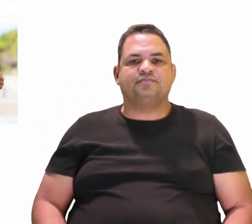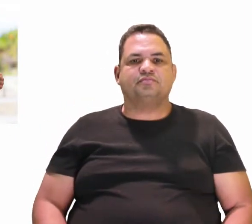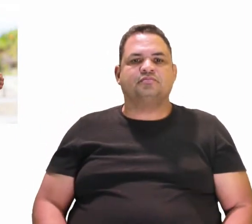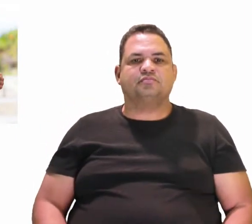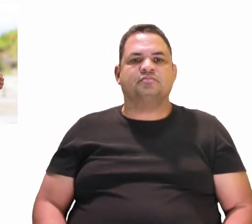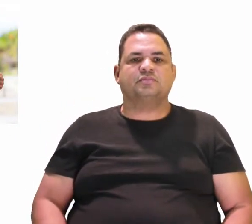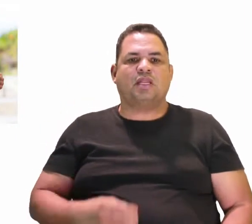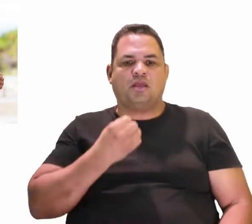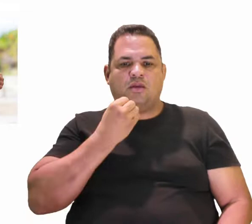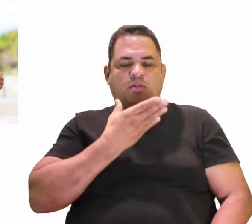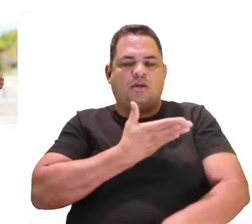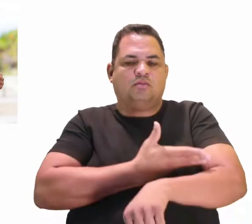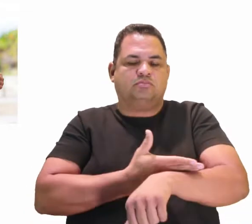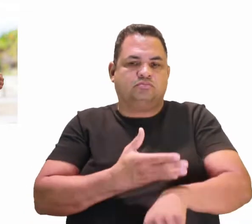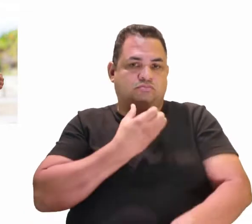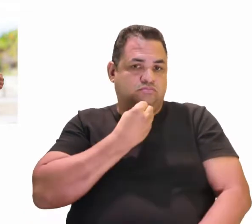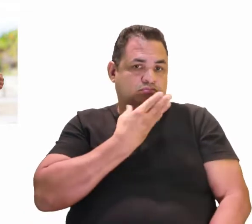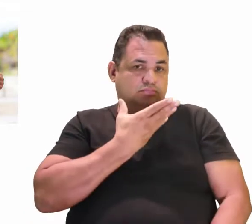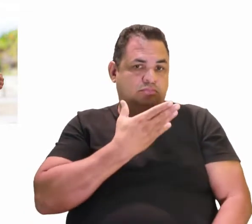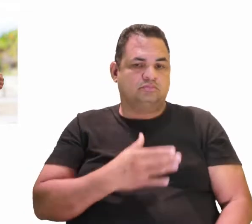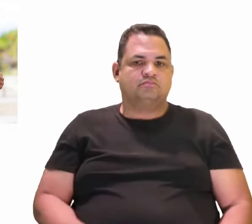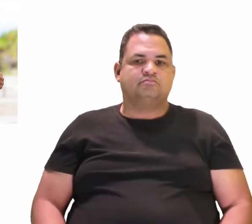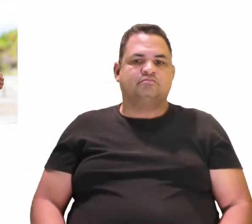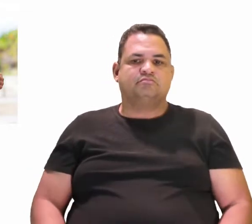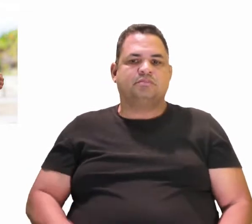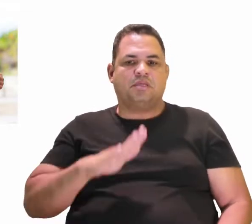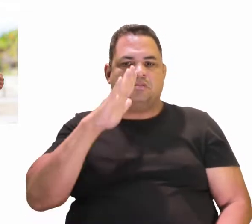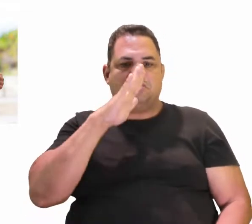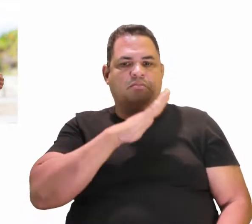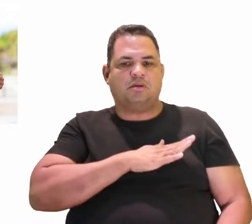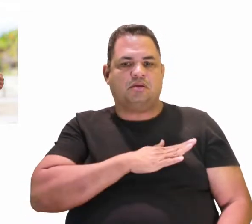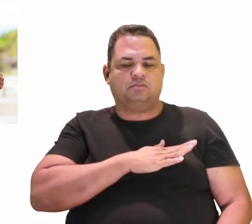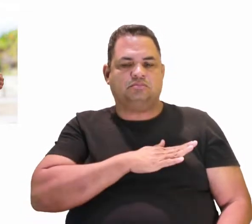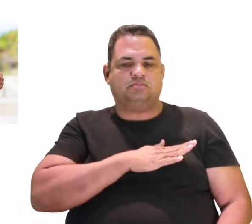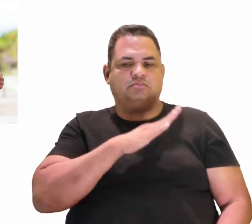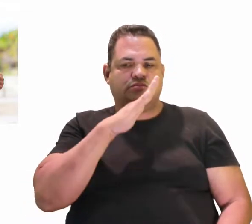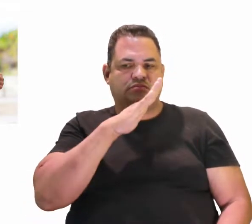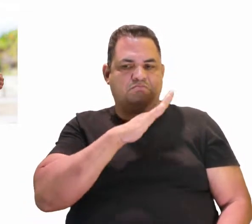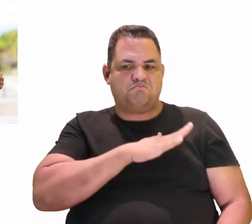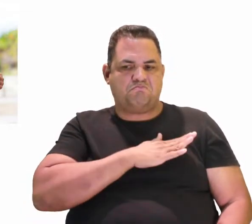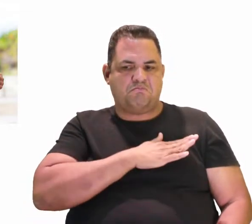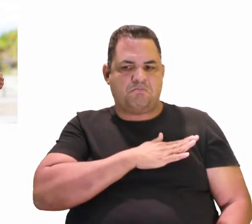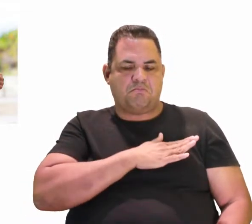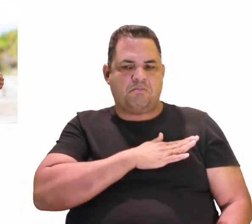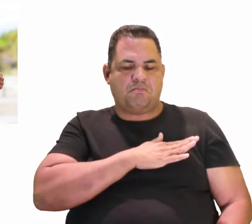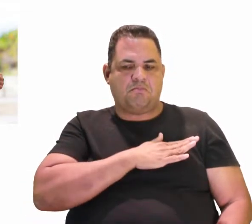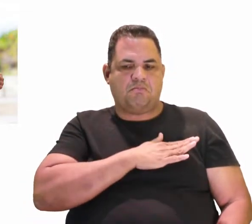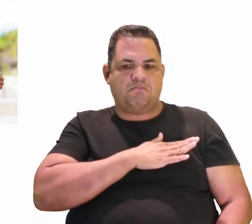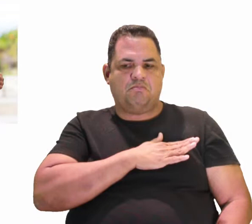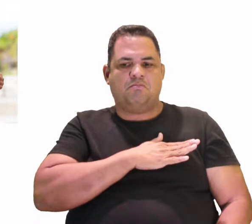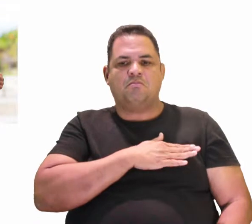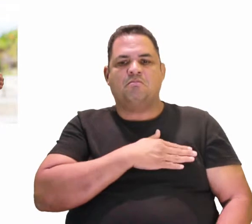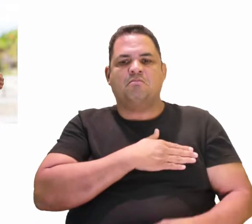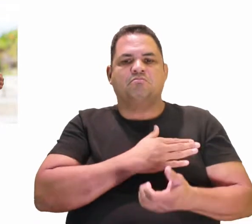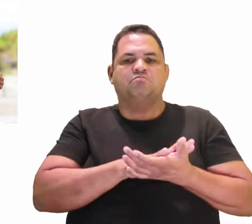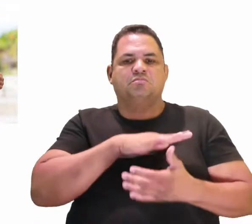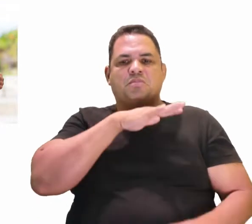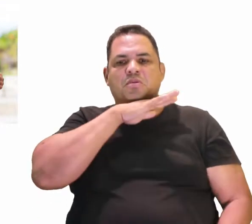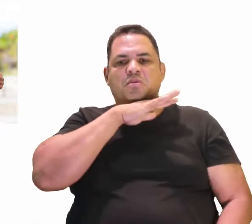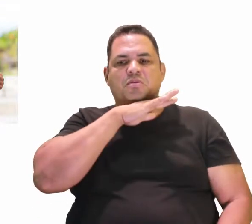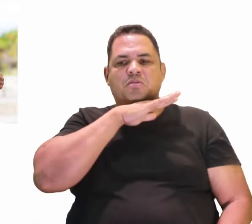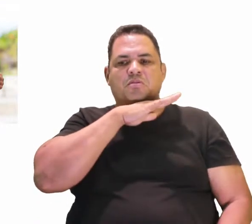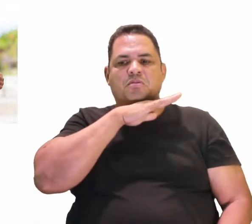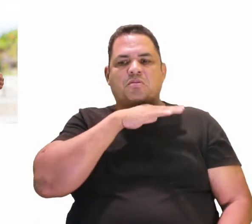hábitos bons, que era a maioria ali, e os bad habits, que são os o quê? Os hábitos ruins que a gente